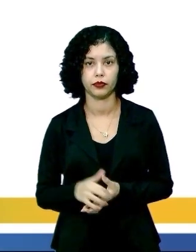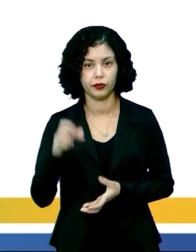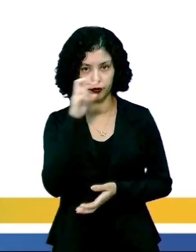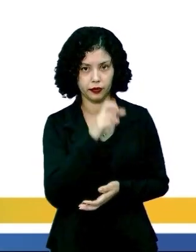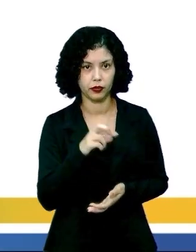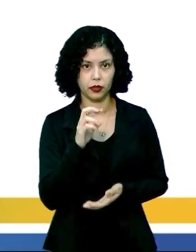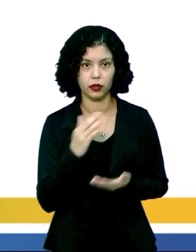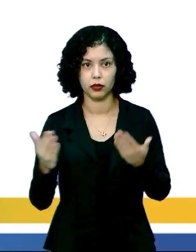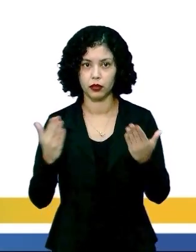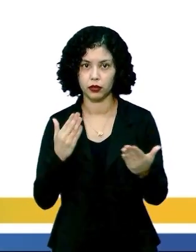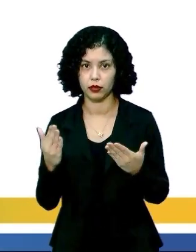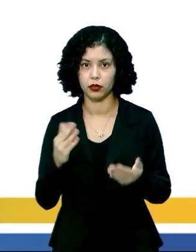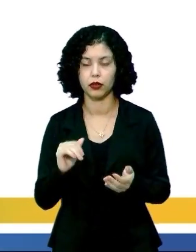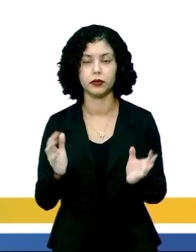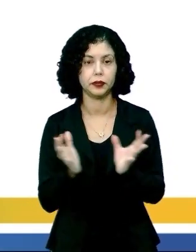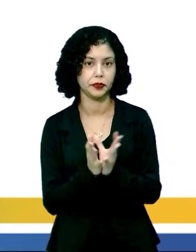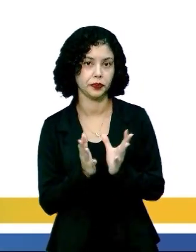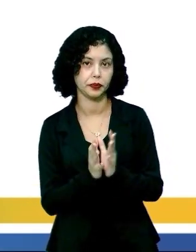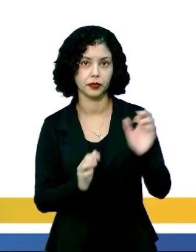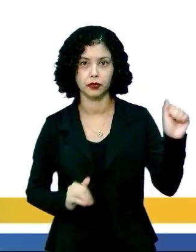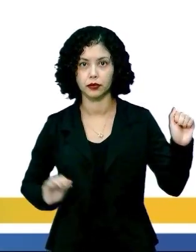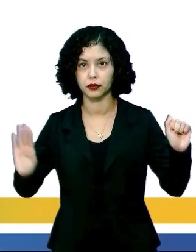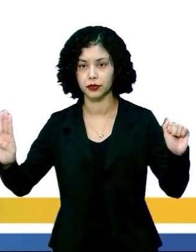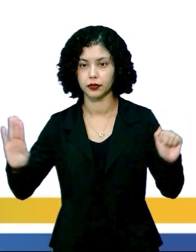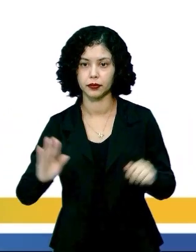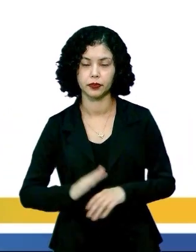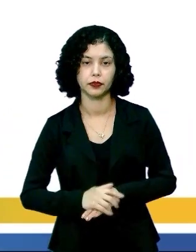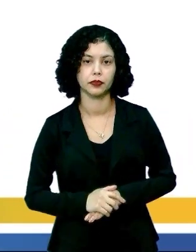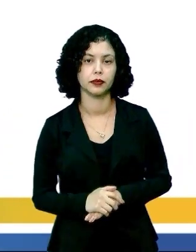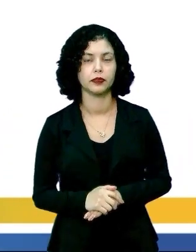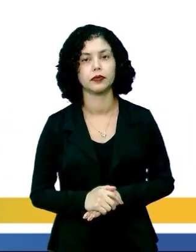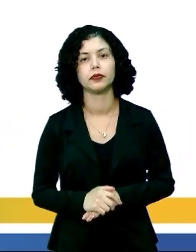Analise a relação entre os conjuntos a seguir.